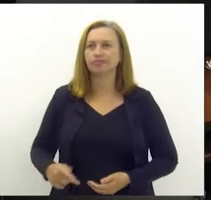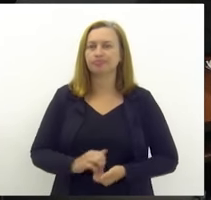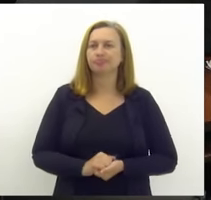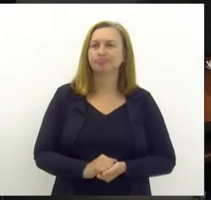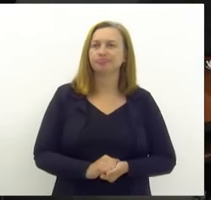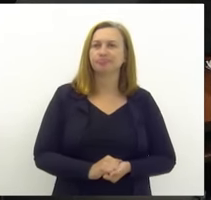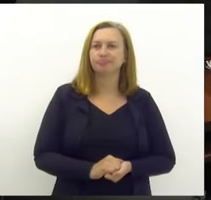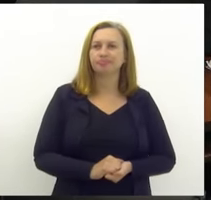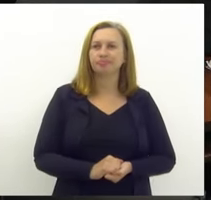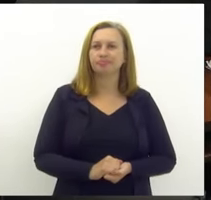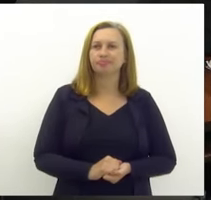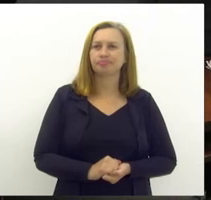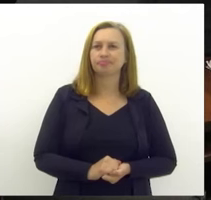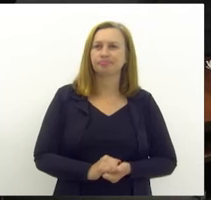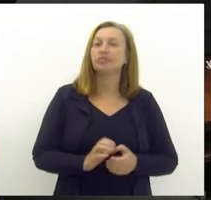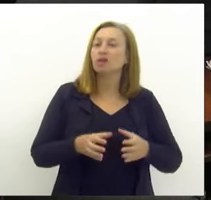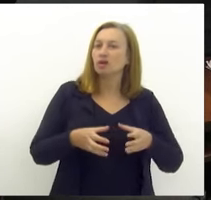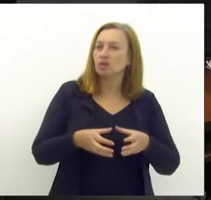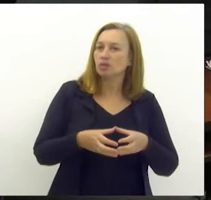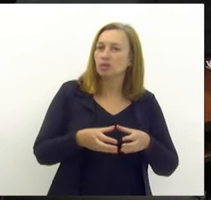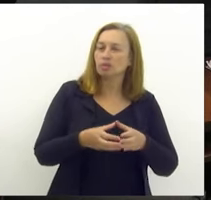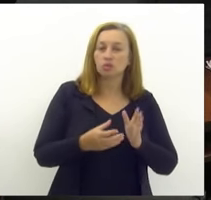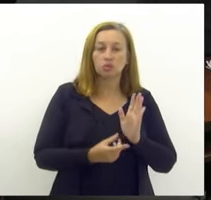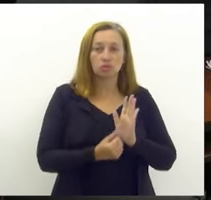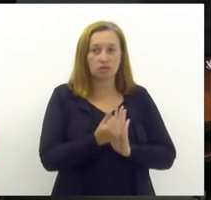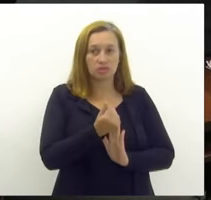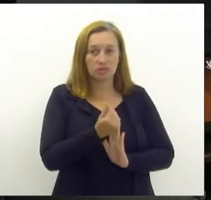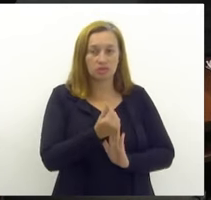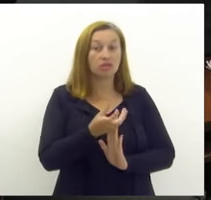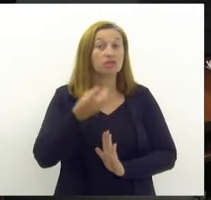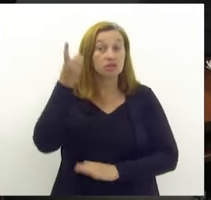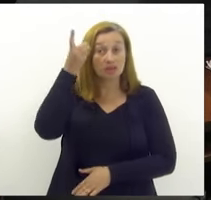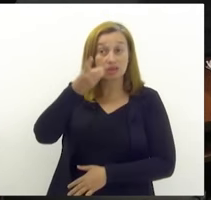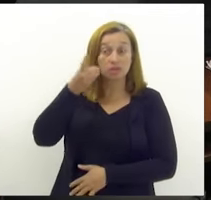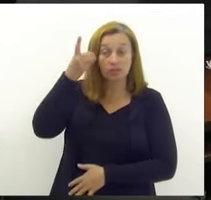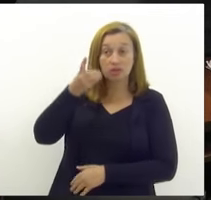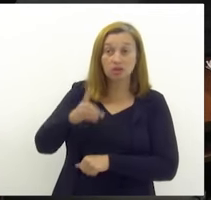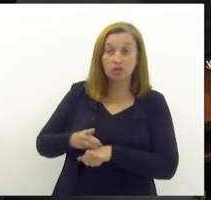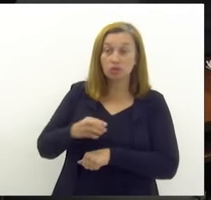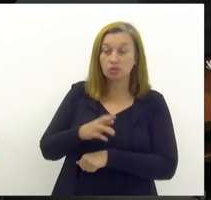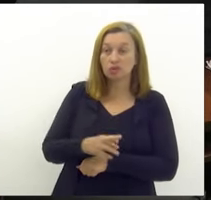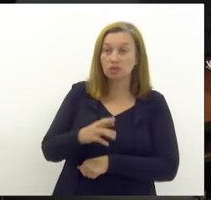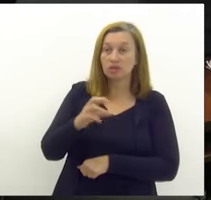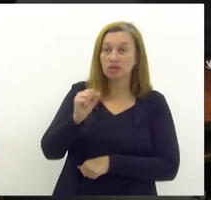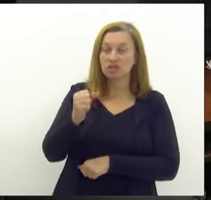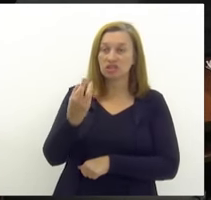obrigado pela comissão de orçamento Deputado Dr